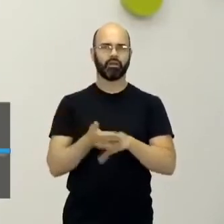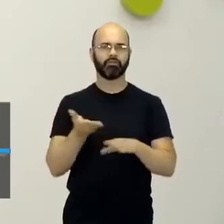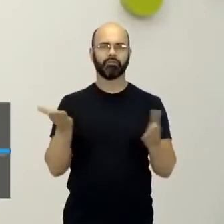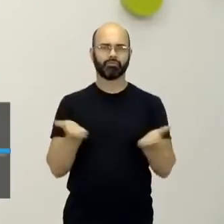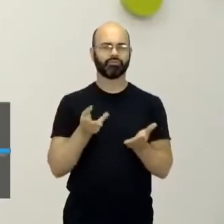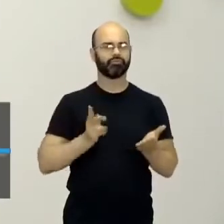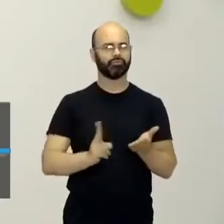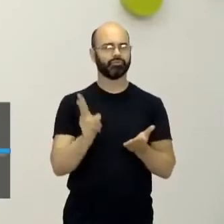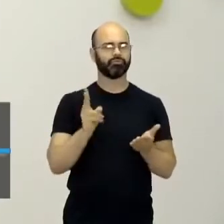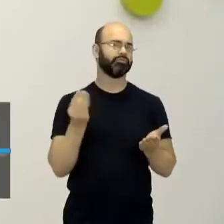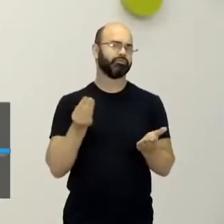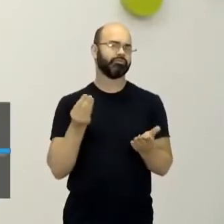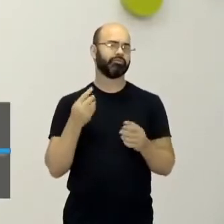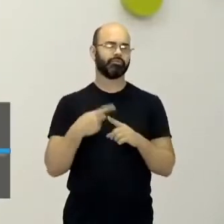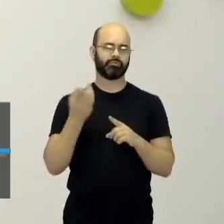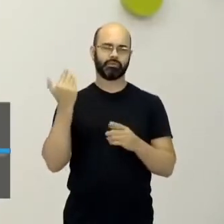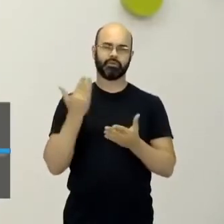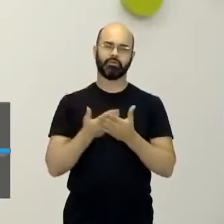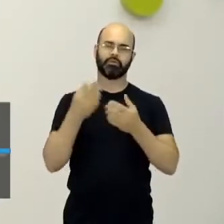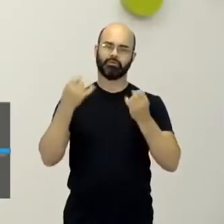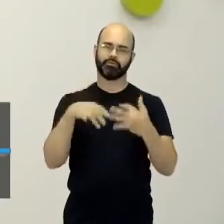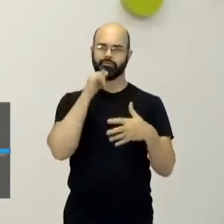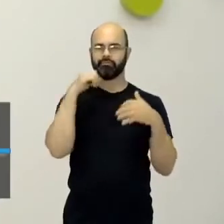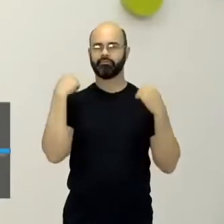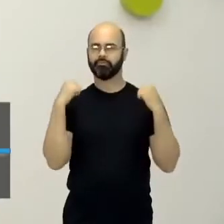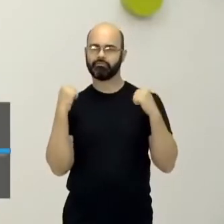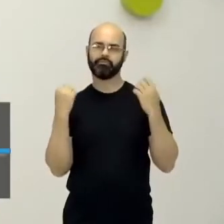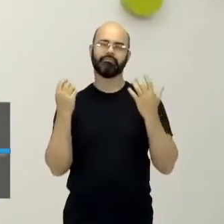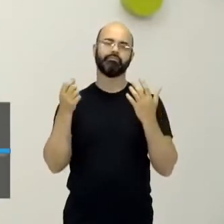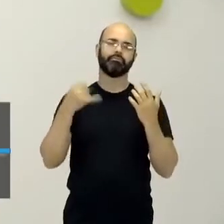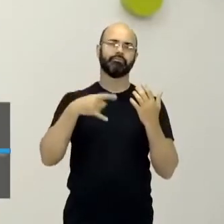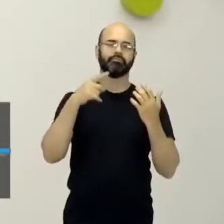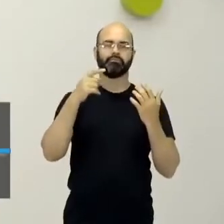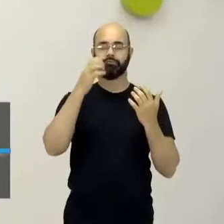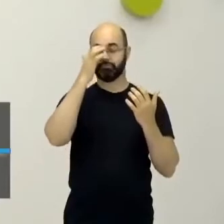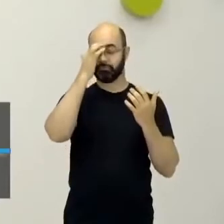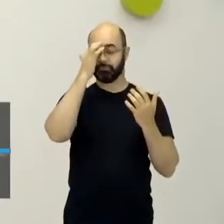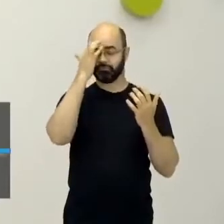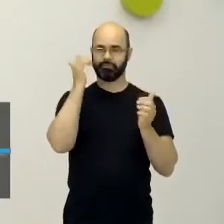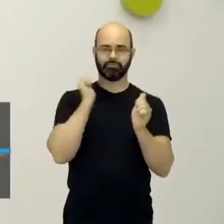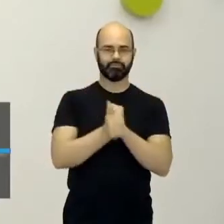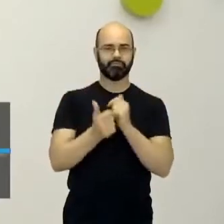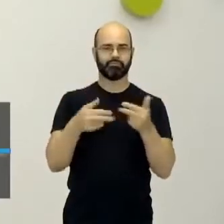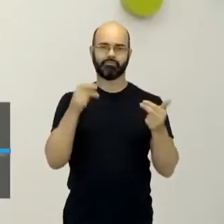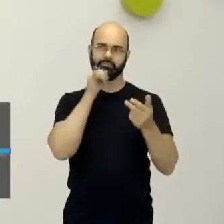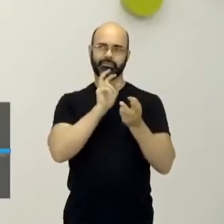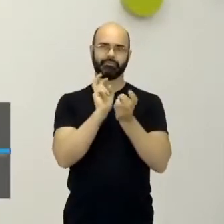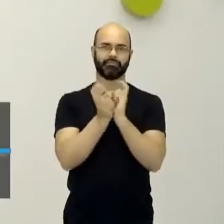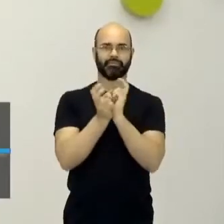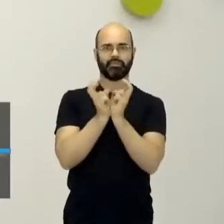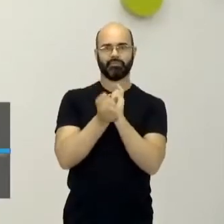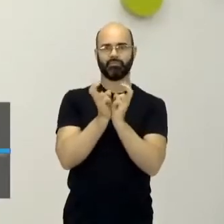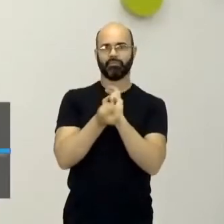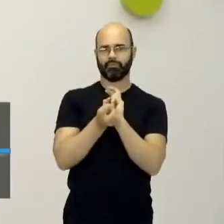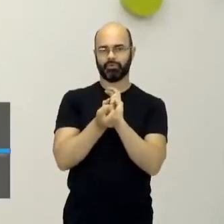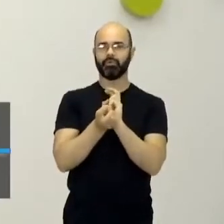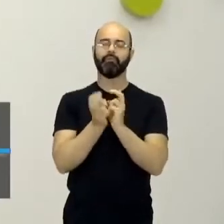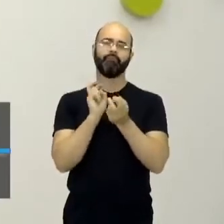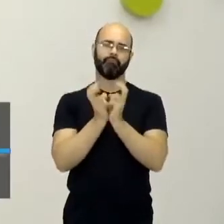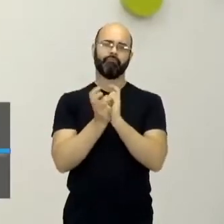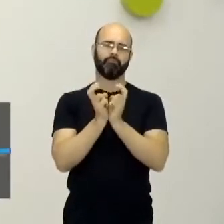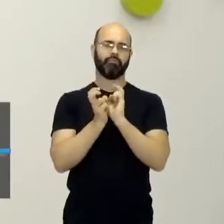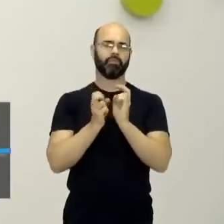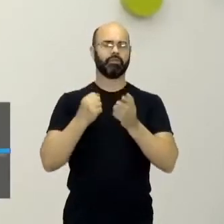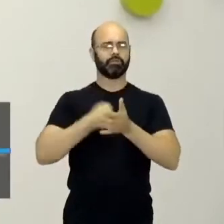física acaba sempre abordando esportes, por exemplo, a capoeira, que é relacionado a uma forma de